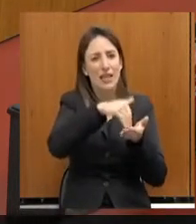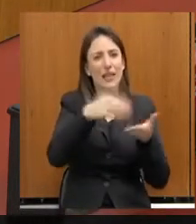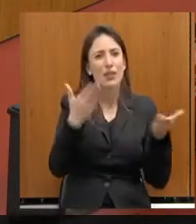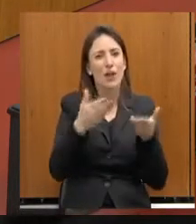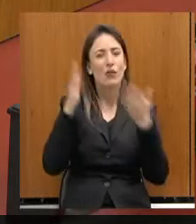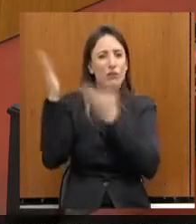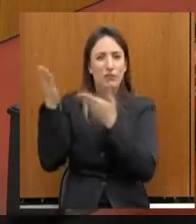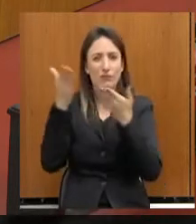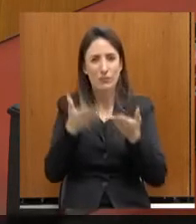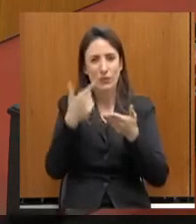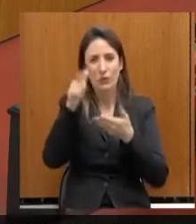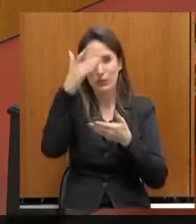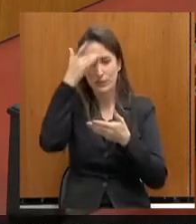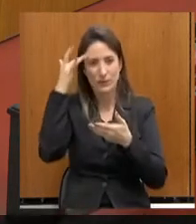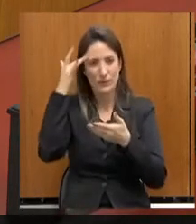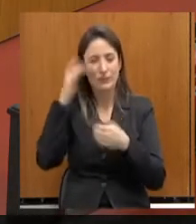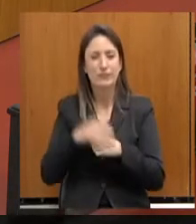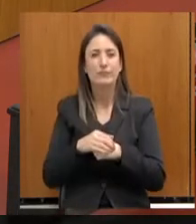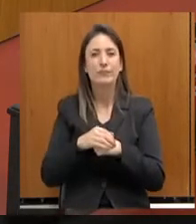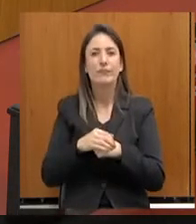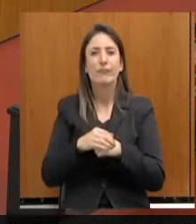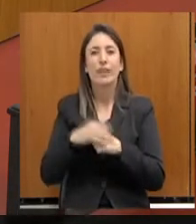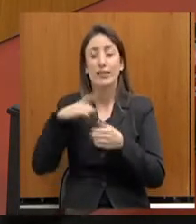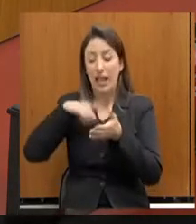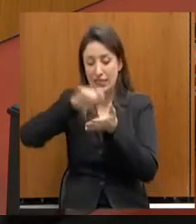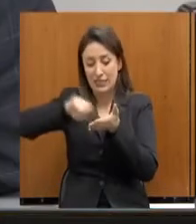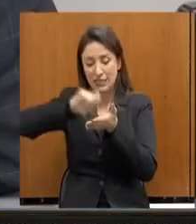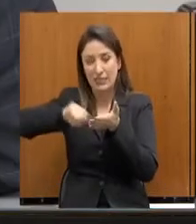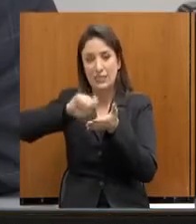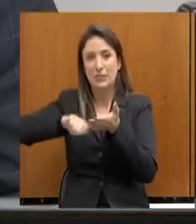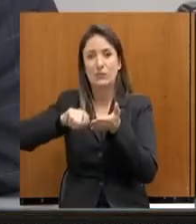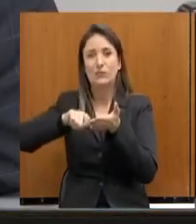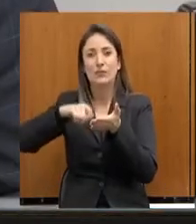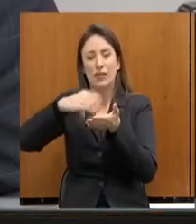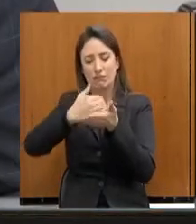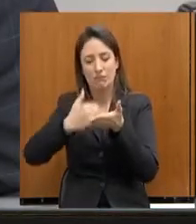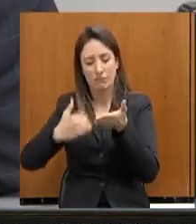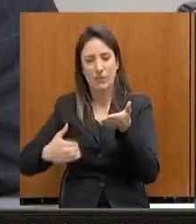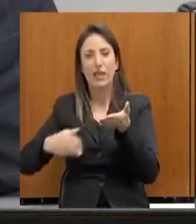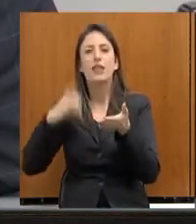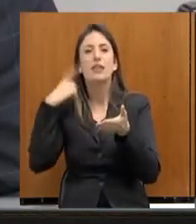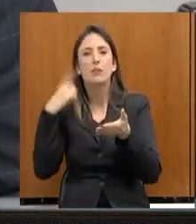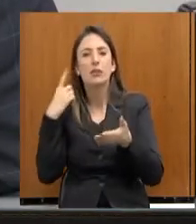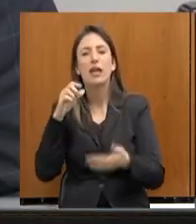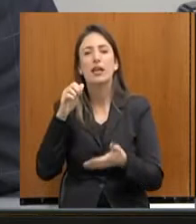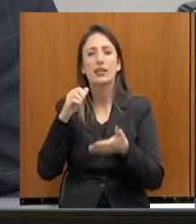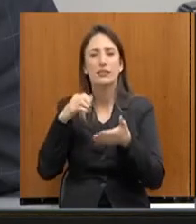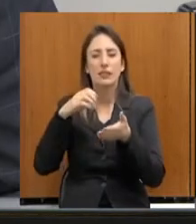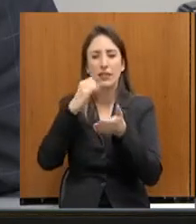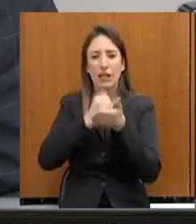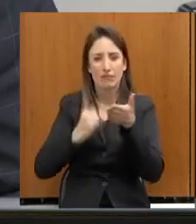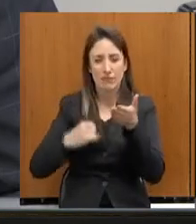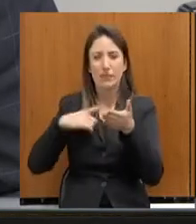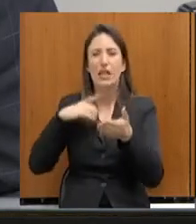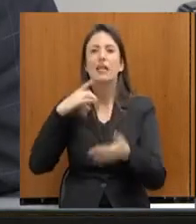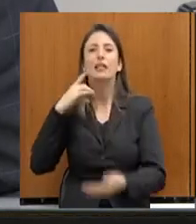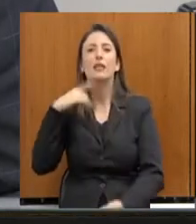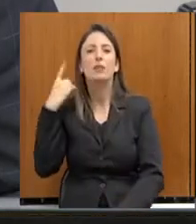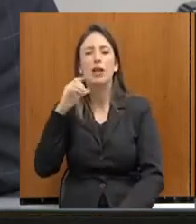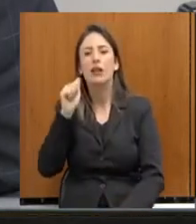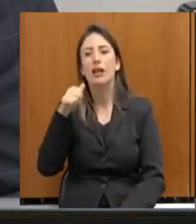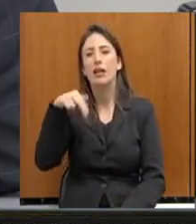escrito está escrito também o deputado Antonio Carlos Arantes para as suas colocações